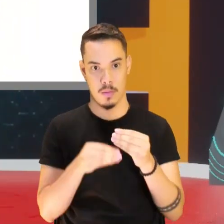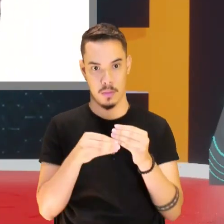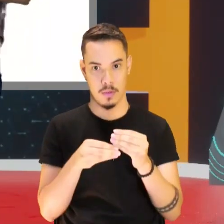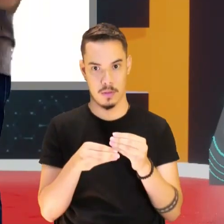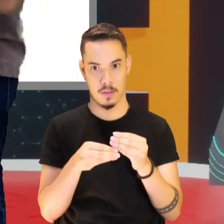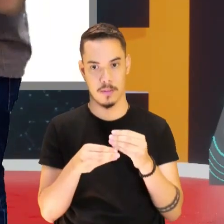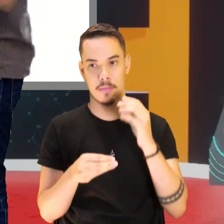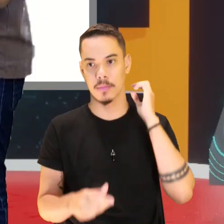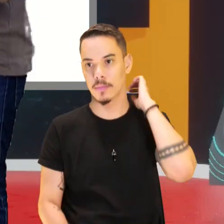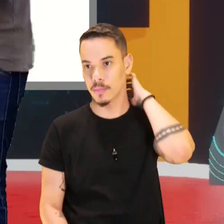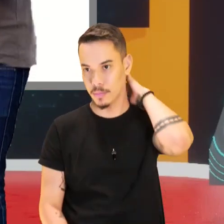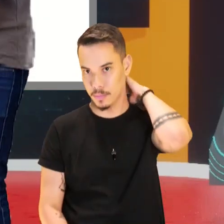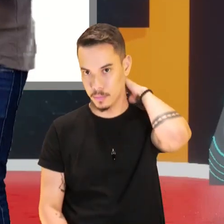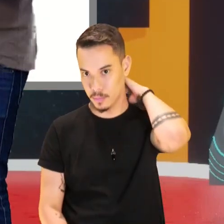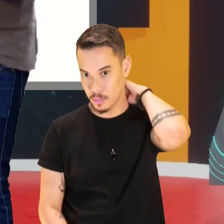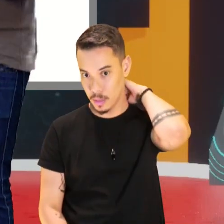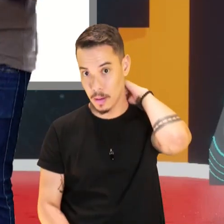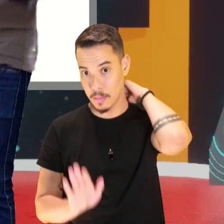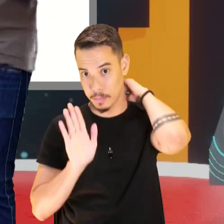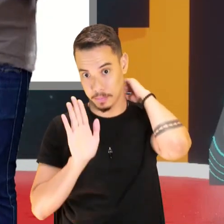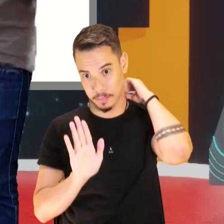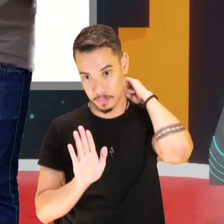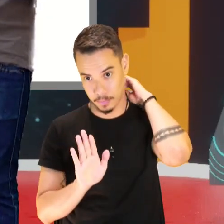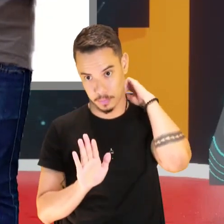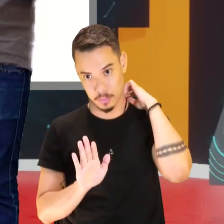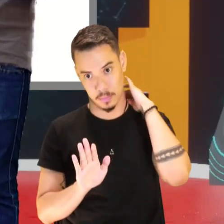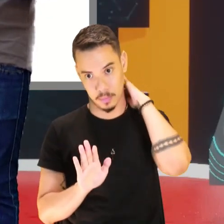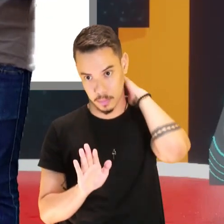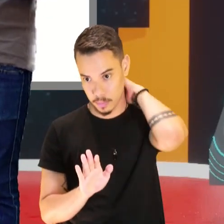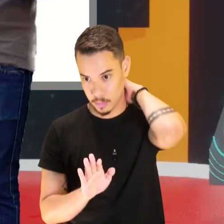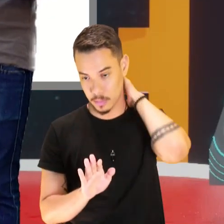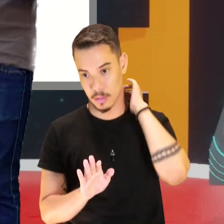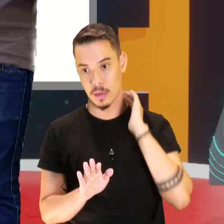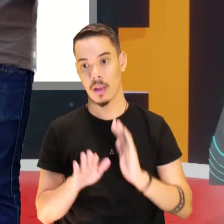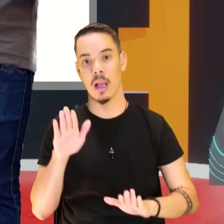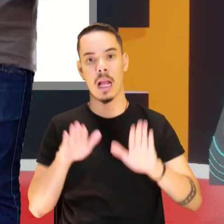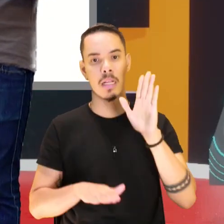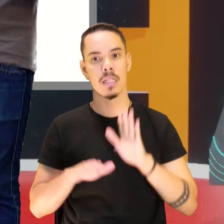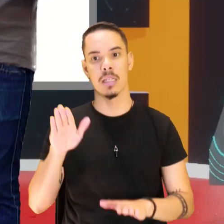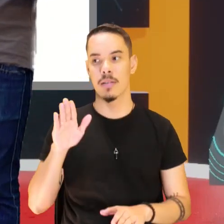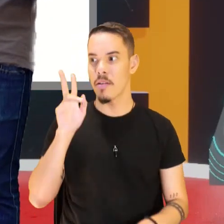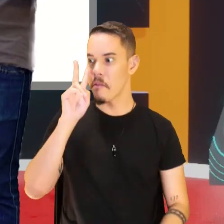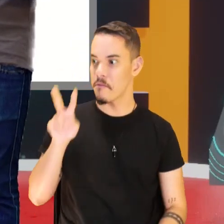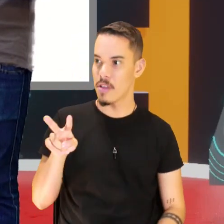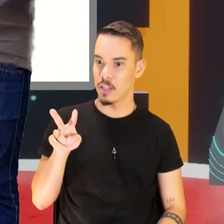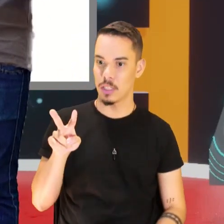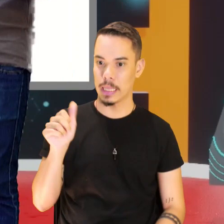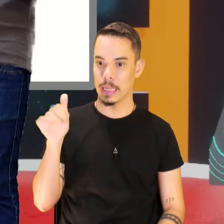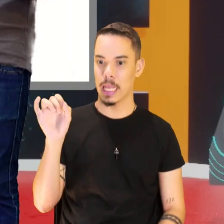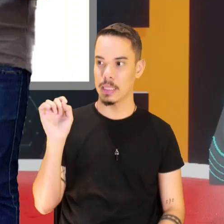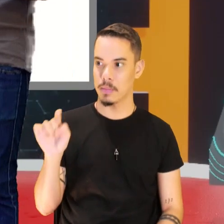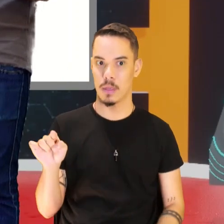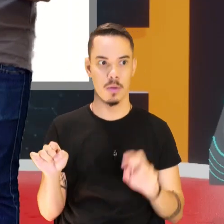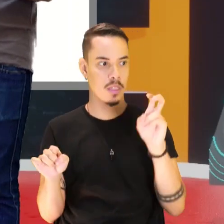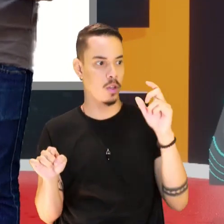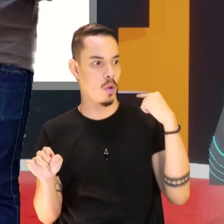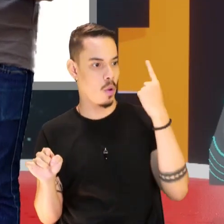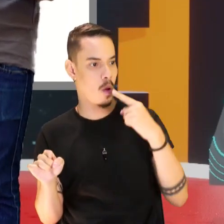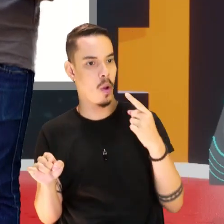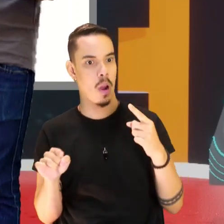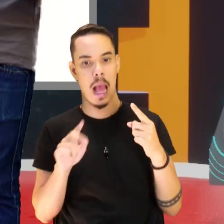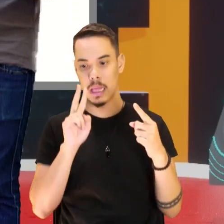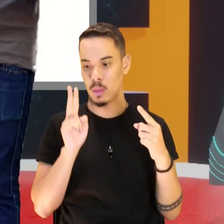na composta Nem sempre eu consigo ver assim Ah então pera aí são 10 mil cópias 5 horas então dá 2.000 cópias por hora